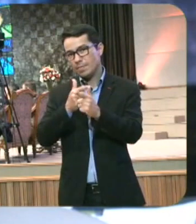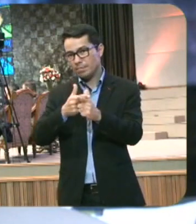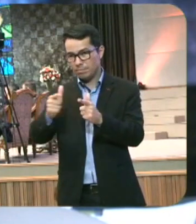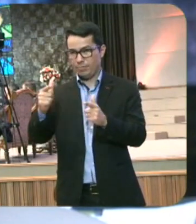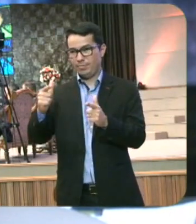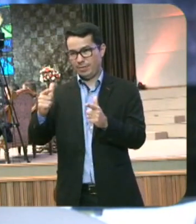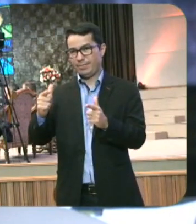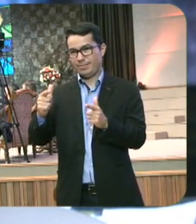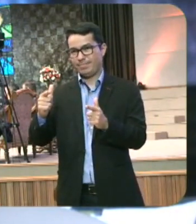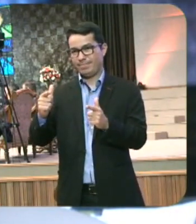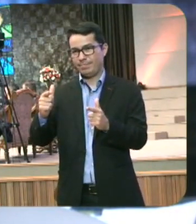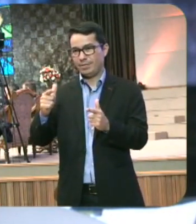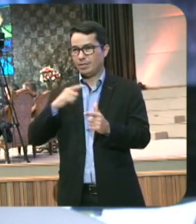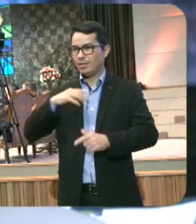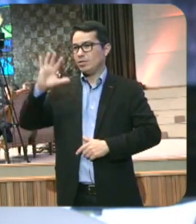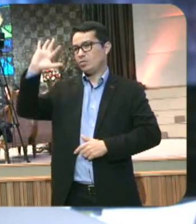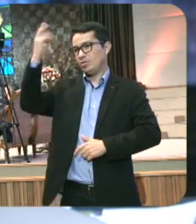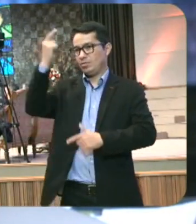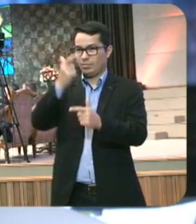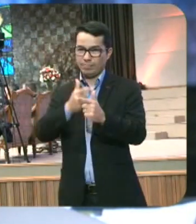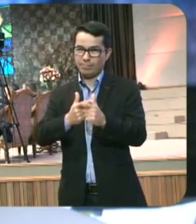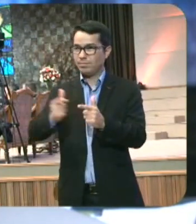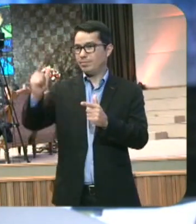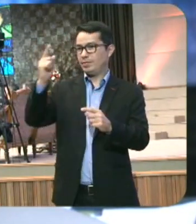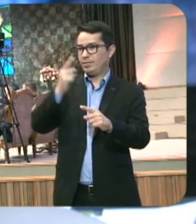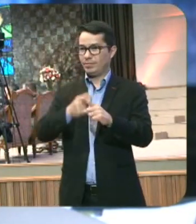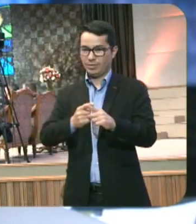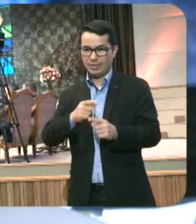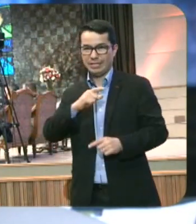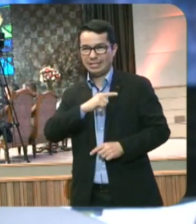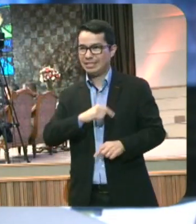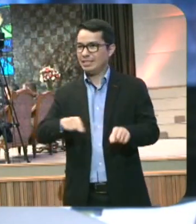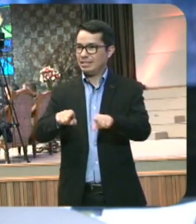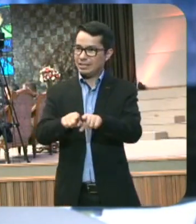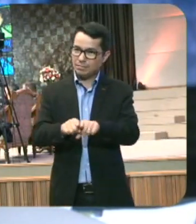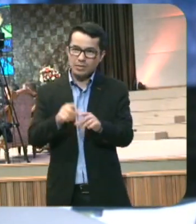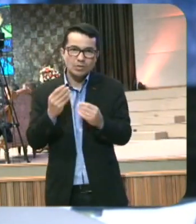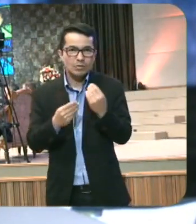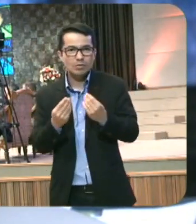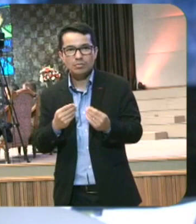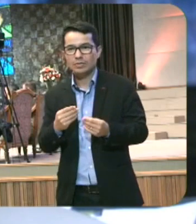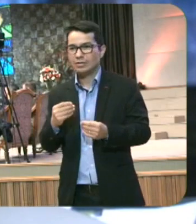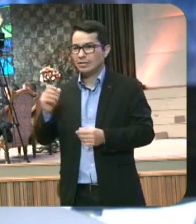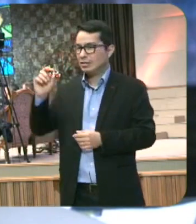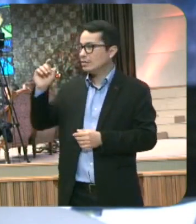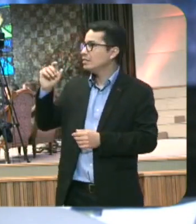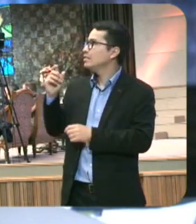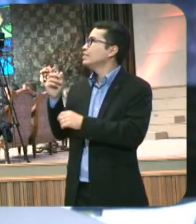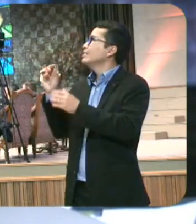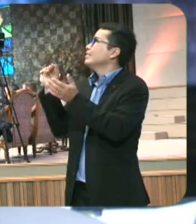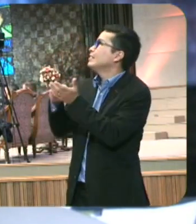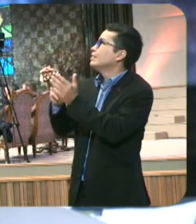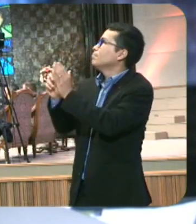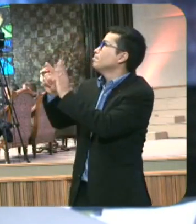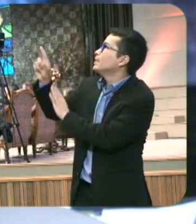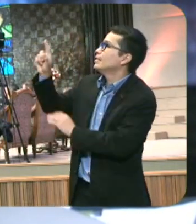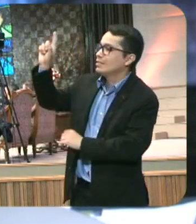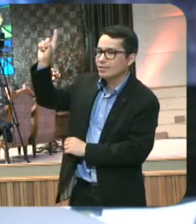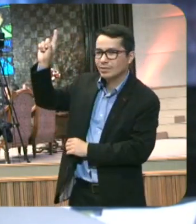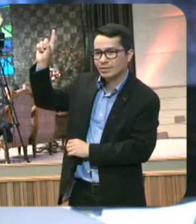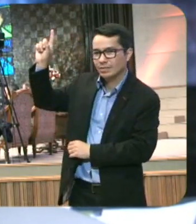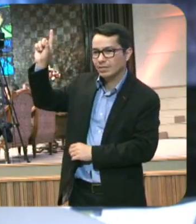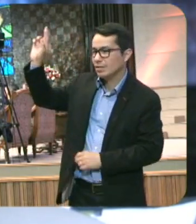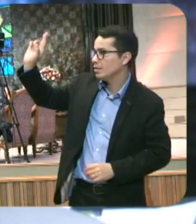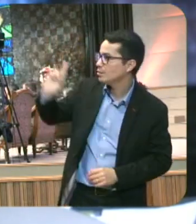foi causado por uma falha na busca do Senhor e da orientação do Senhor, então